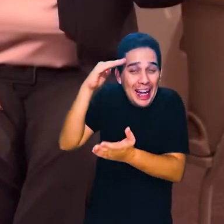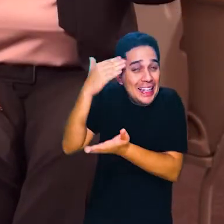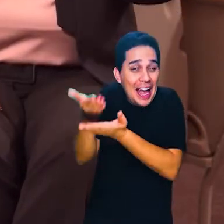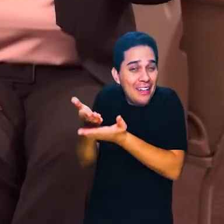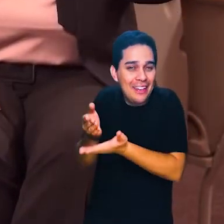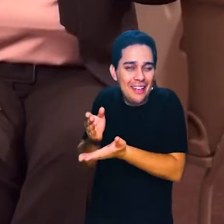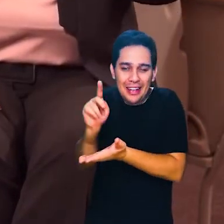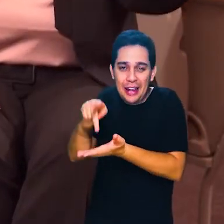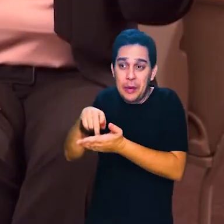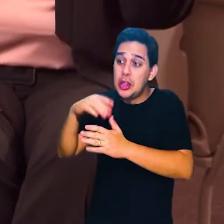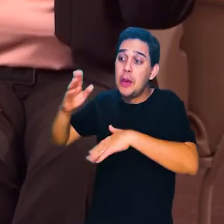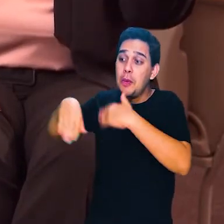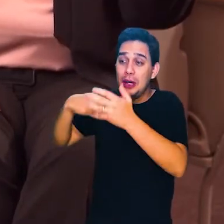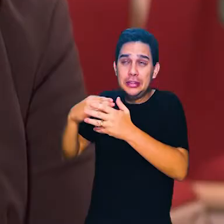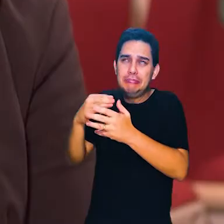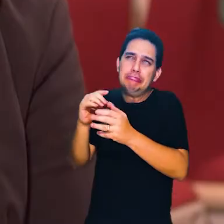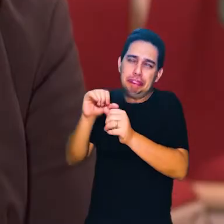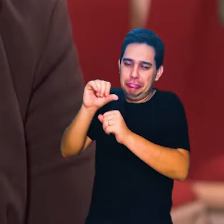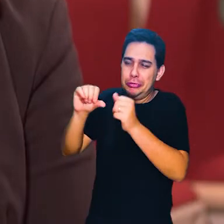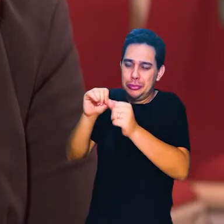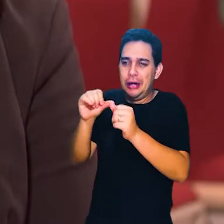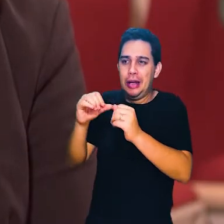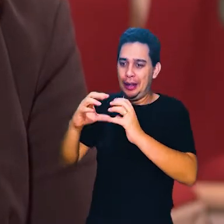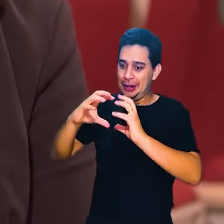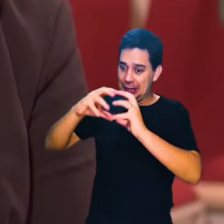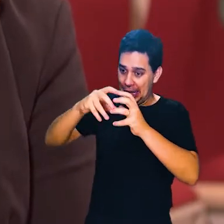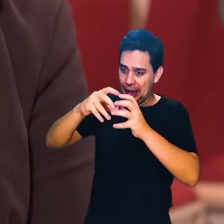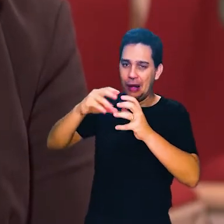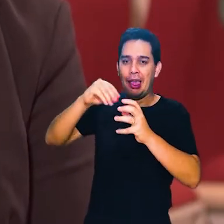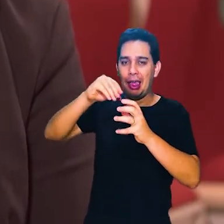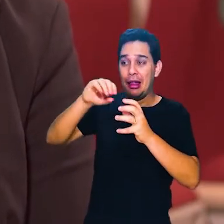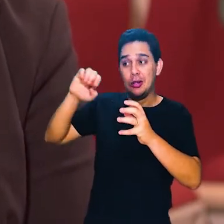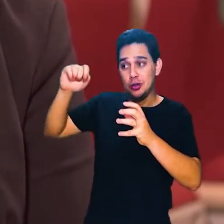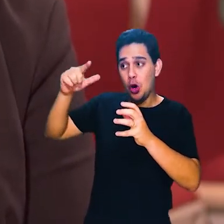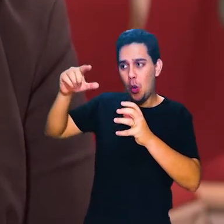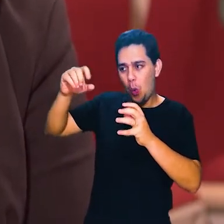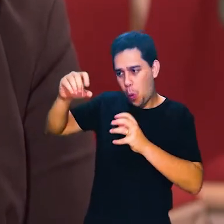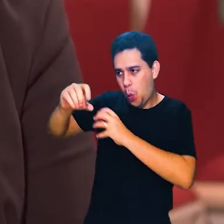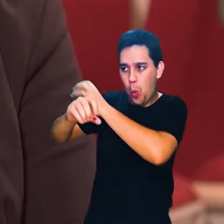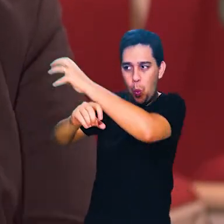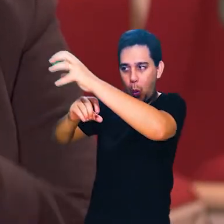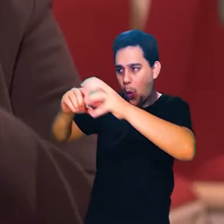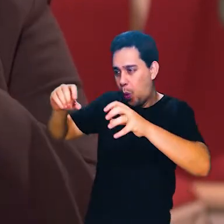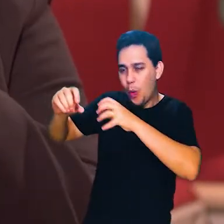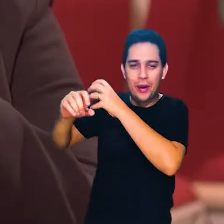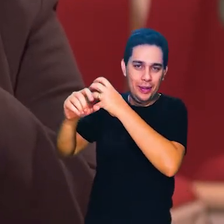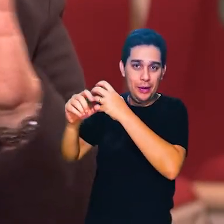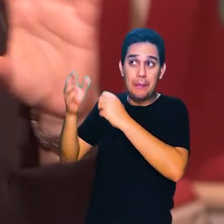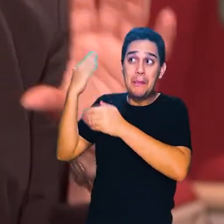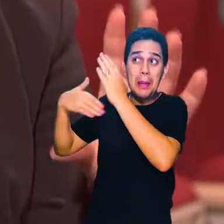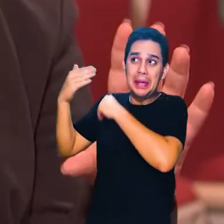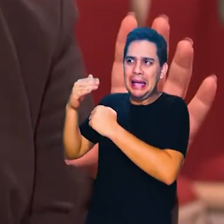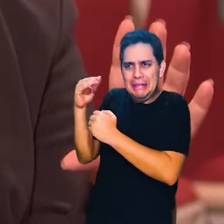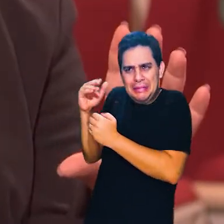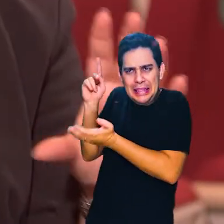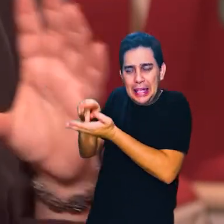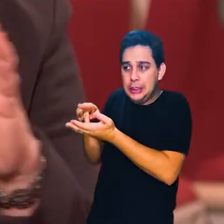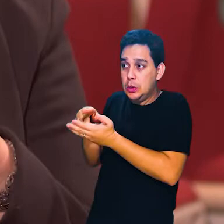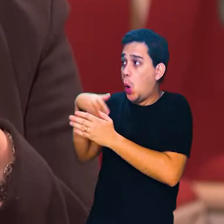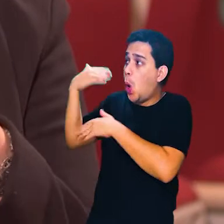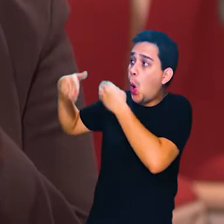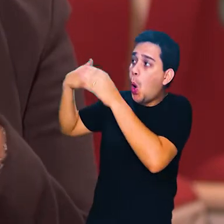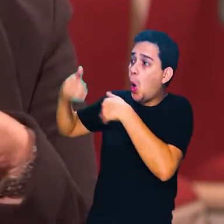que aconteceu há 5 anos. Uma coisa muito comum em fake news é eles colocarem em caixa alta,